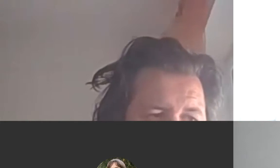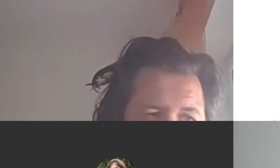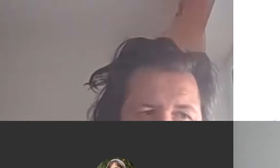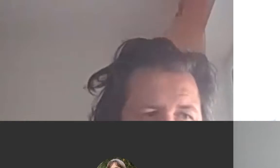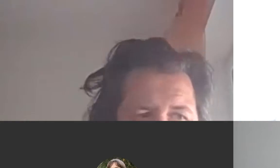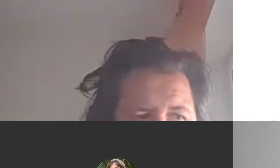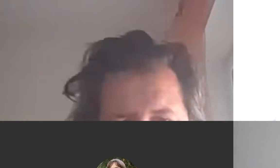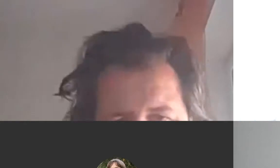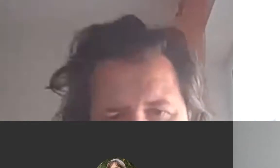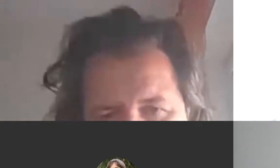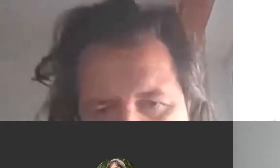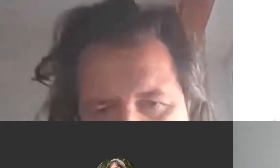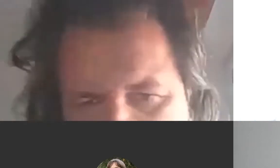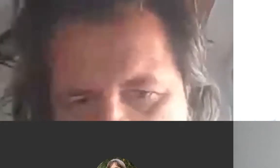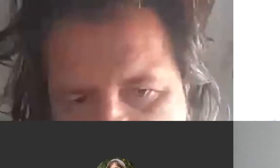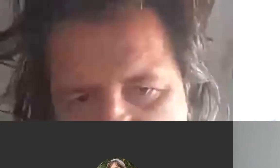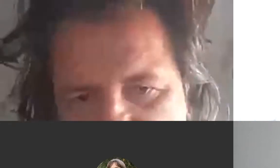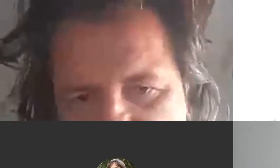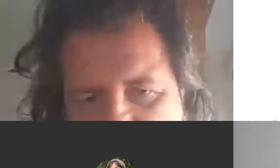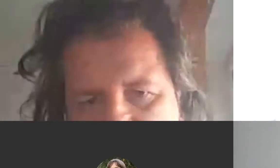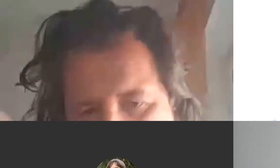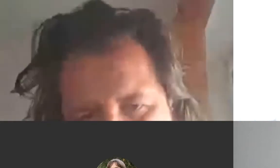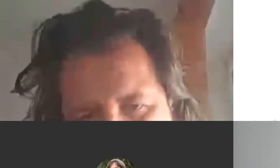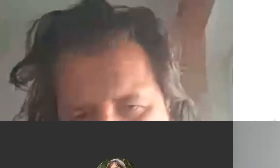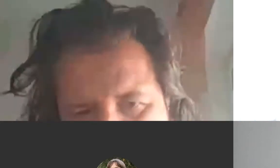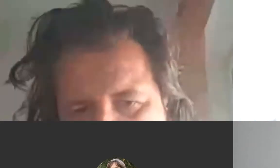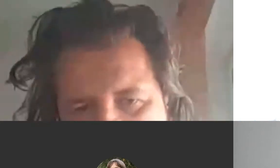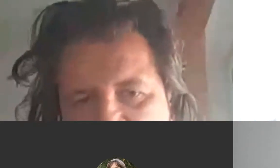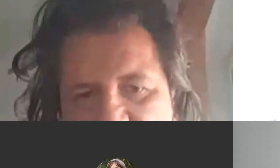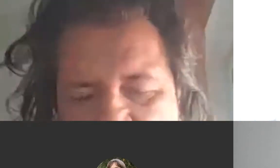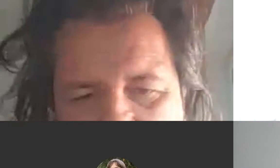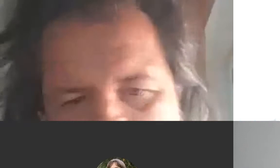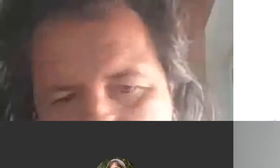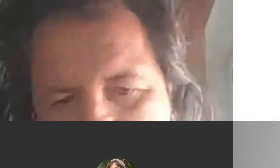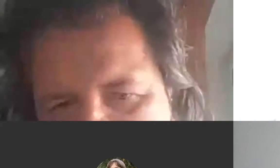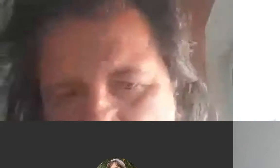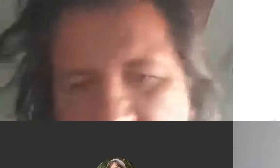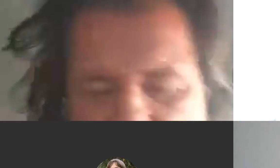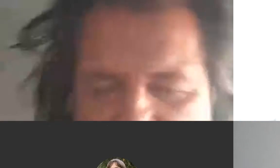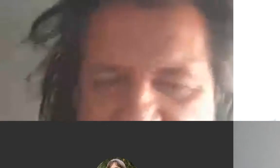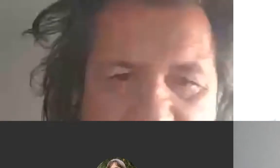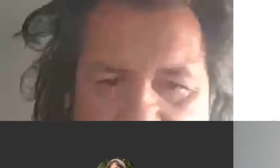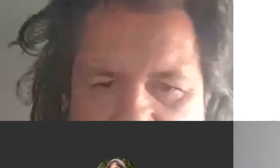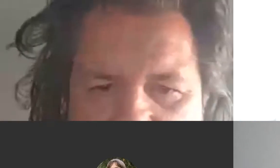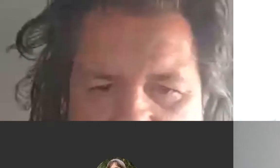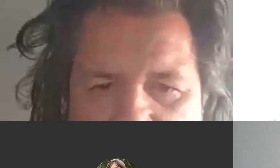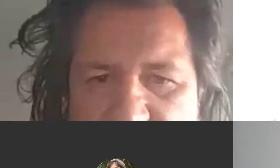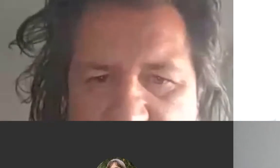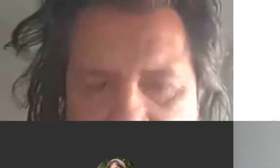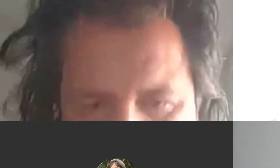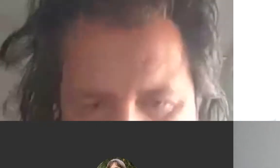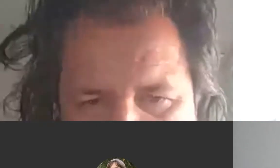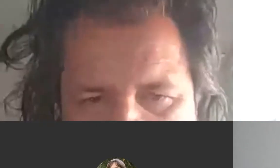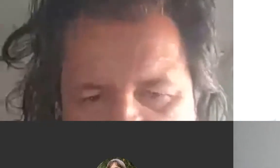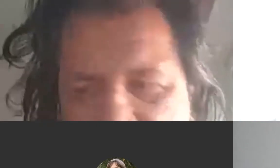a universidade se transformar em dados, ser parte dos Big Data e produzir, através dos Big